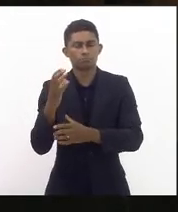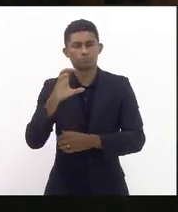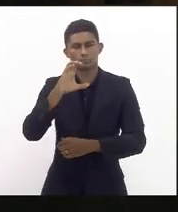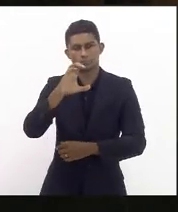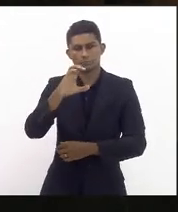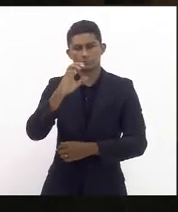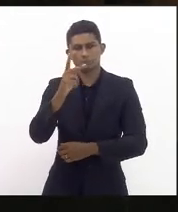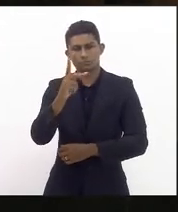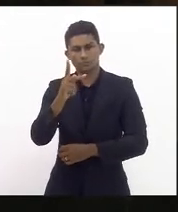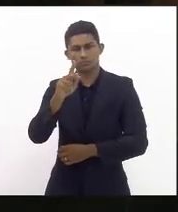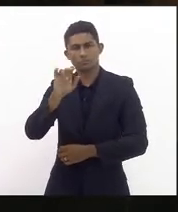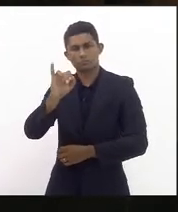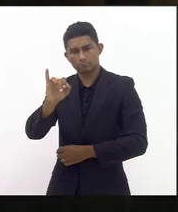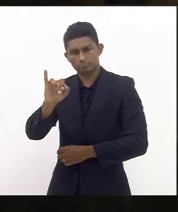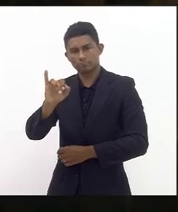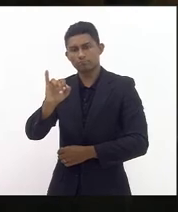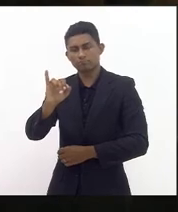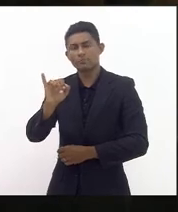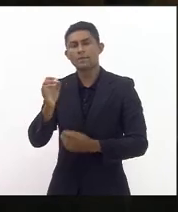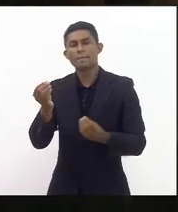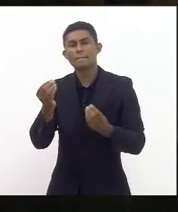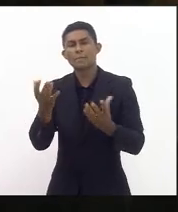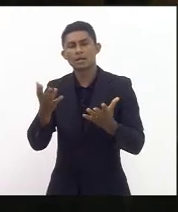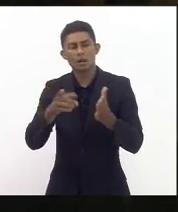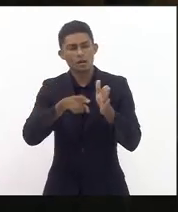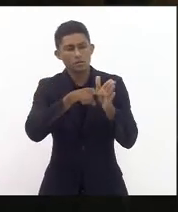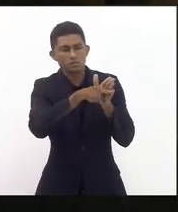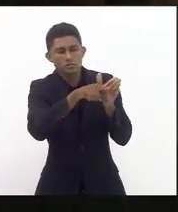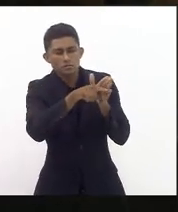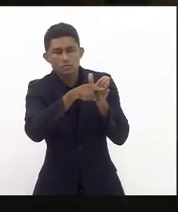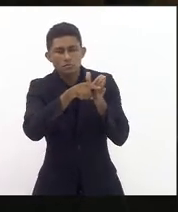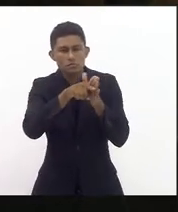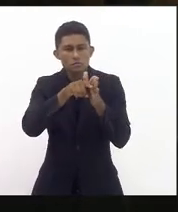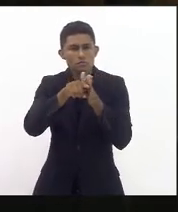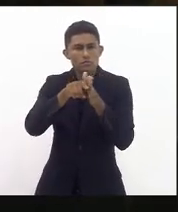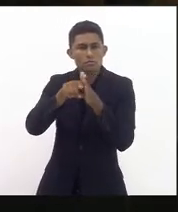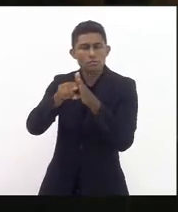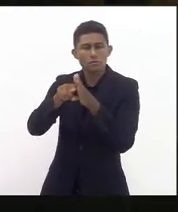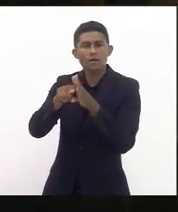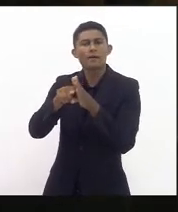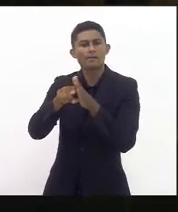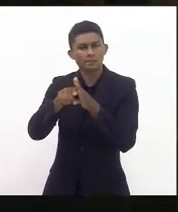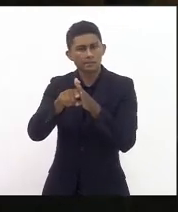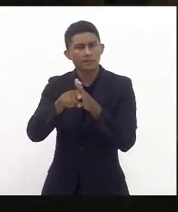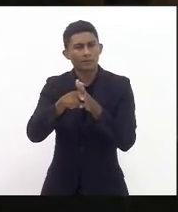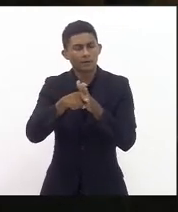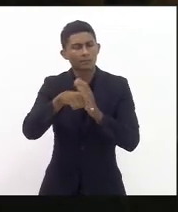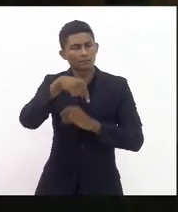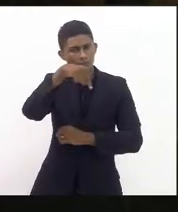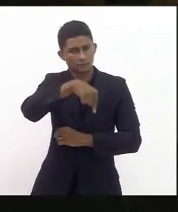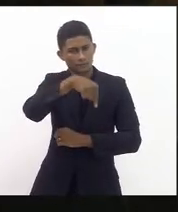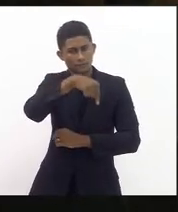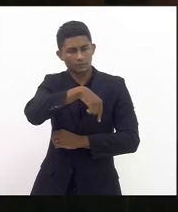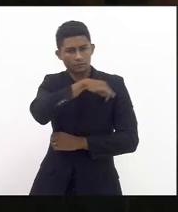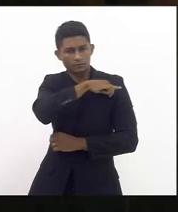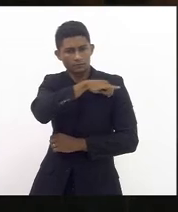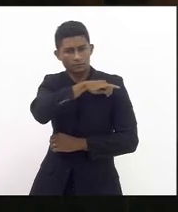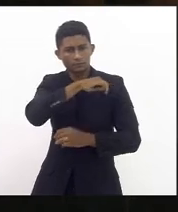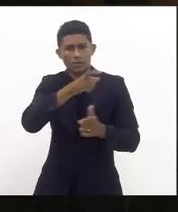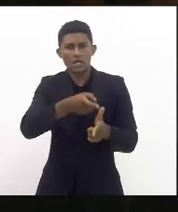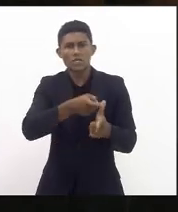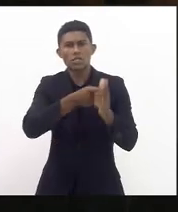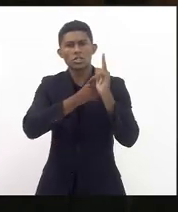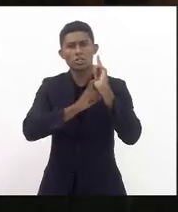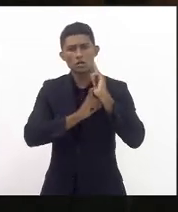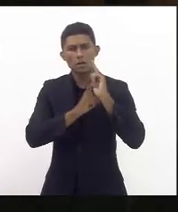Parlamentar de Inquérito, destinada a investigar o crescimento da dívida pública do Estado